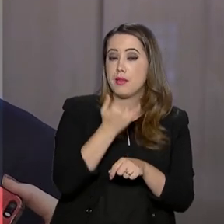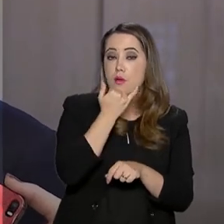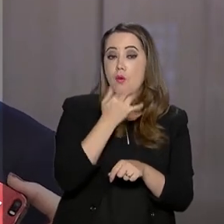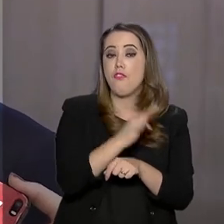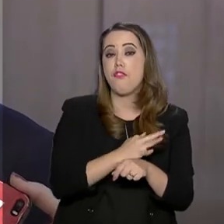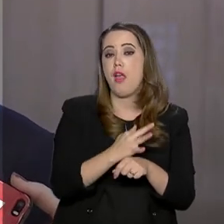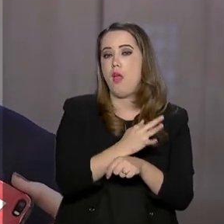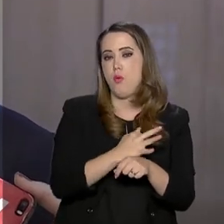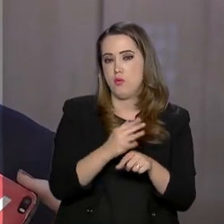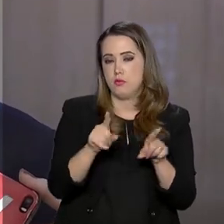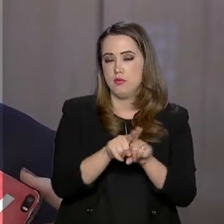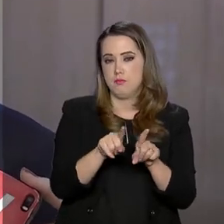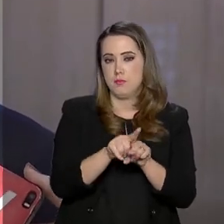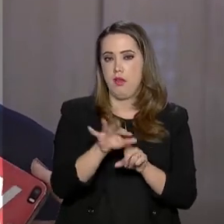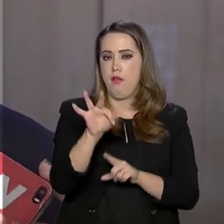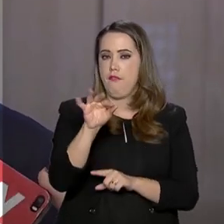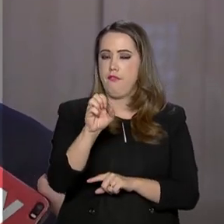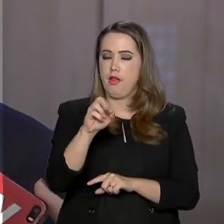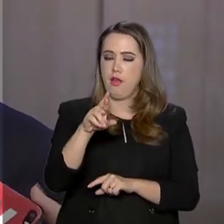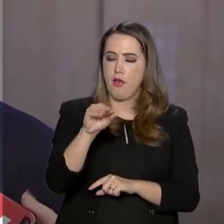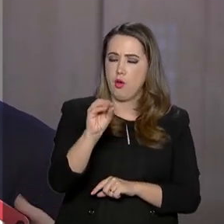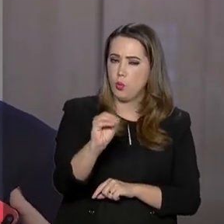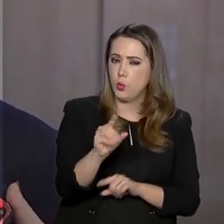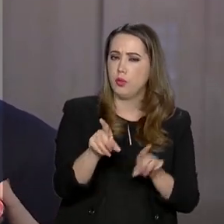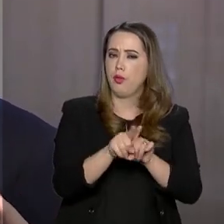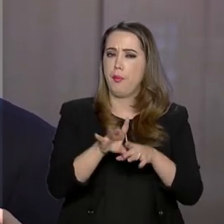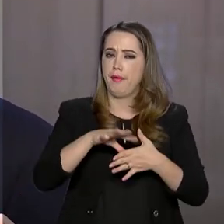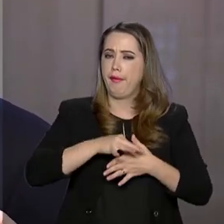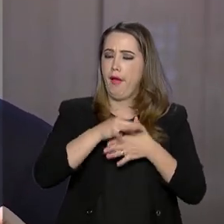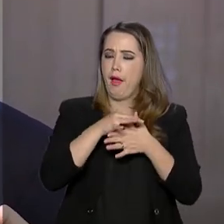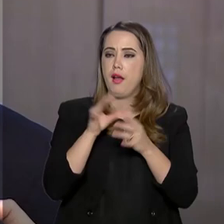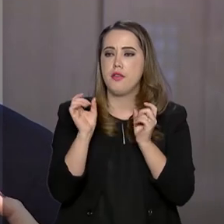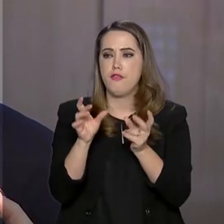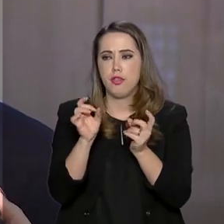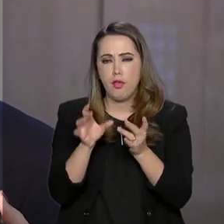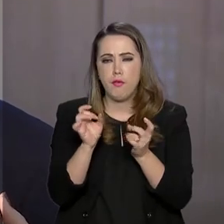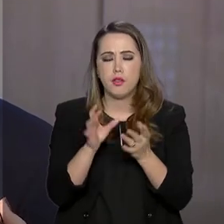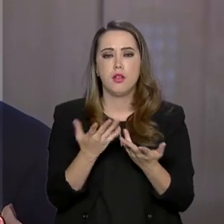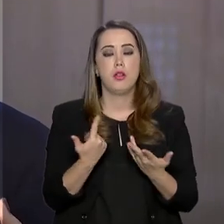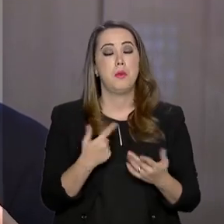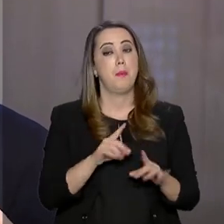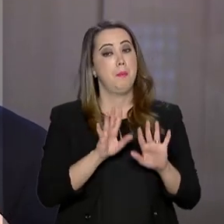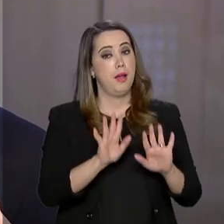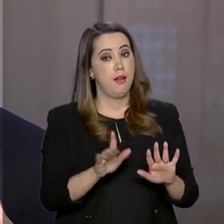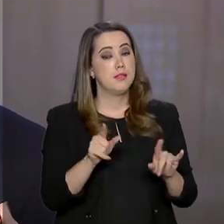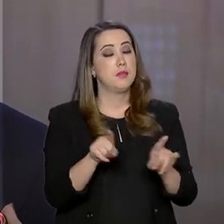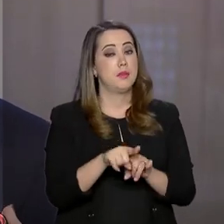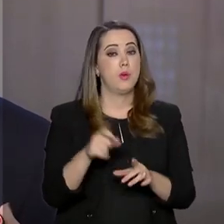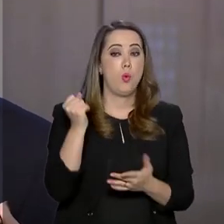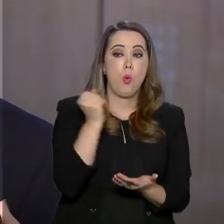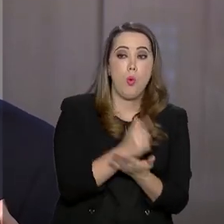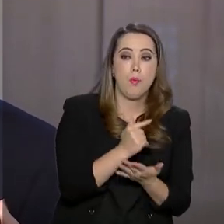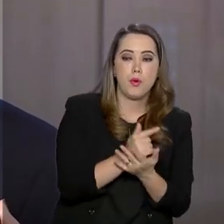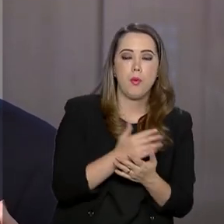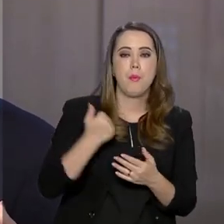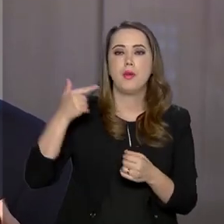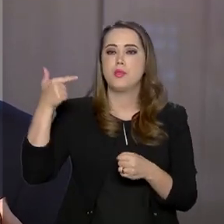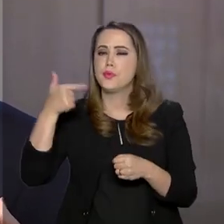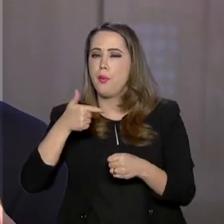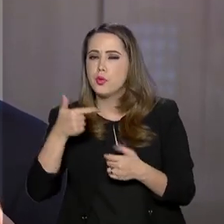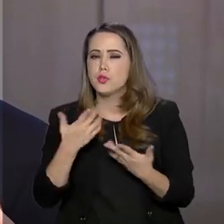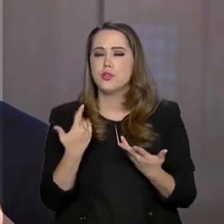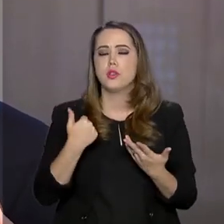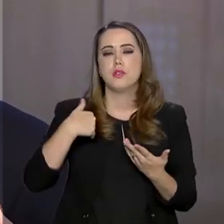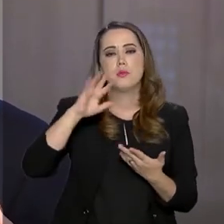carnes também e por outro lado o brasil tem comprou mais combustíveis a combustíveis agora em maicon prometem sul os